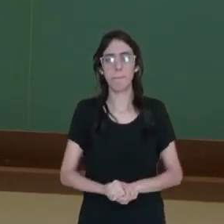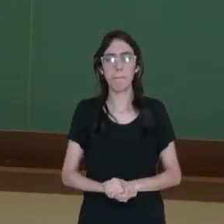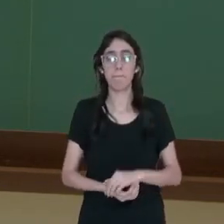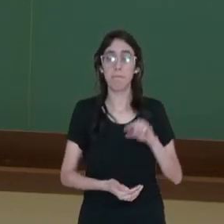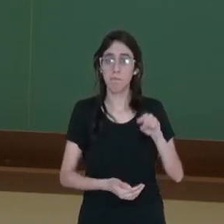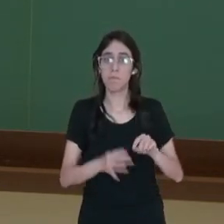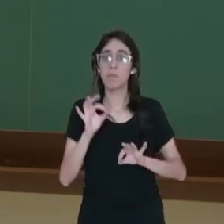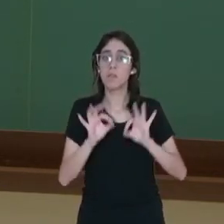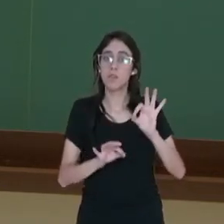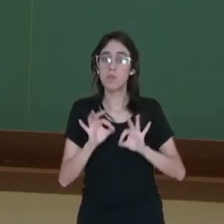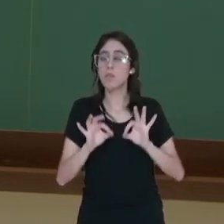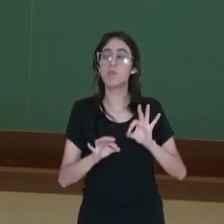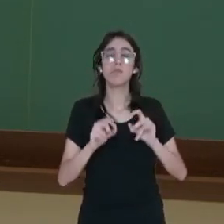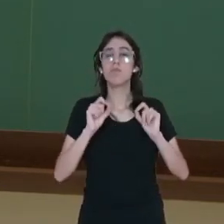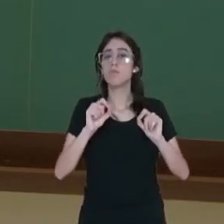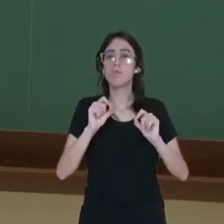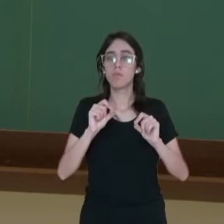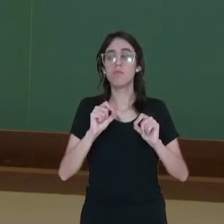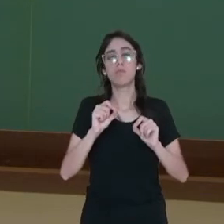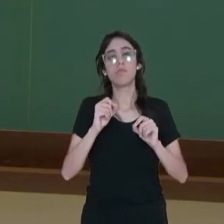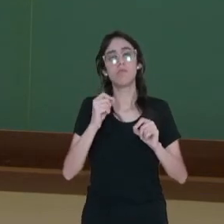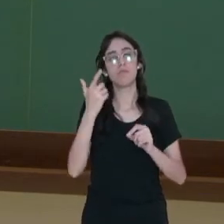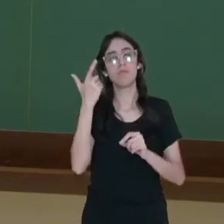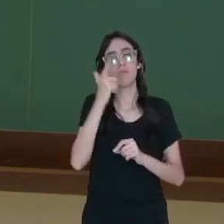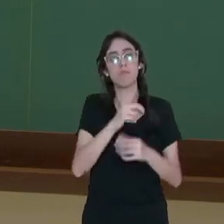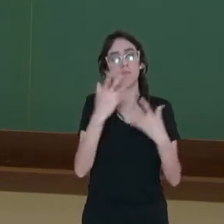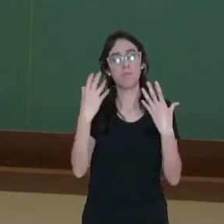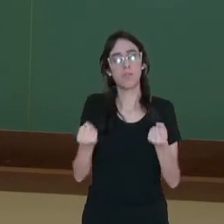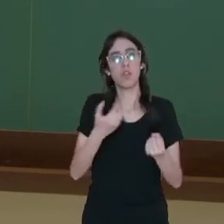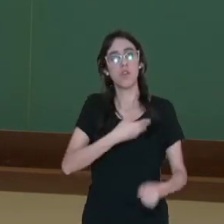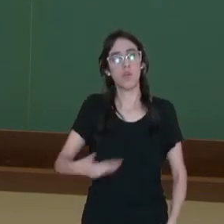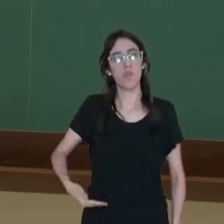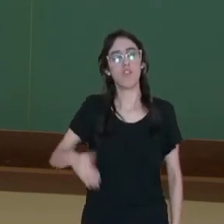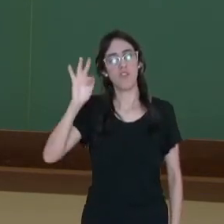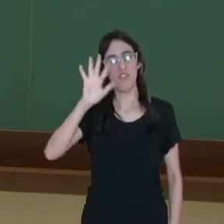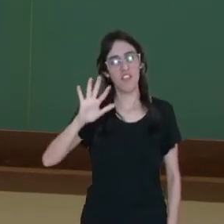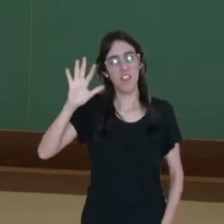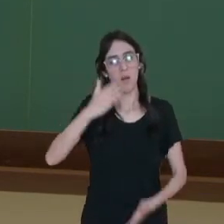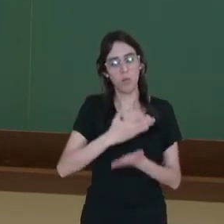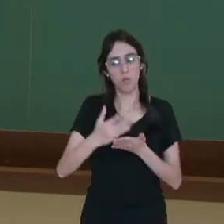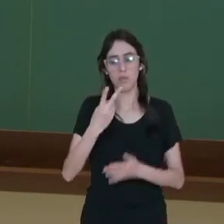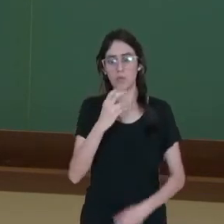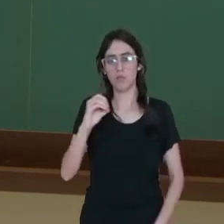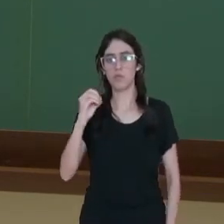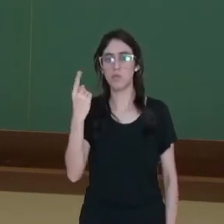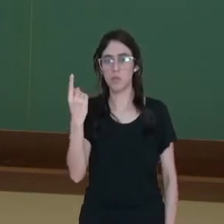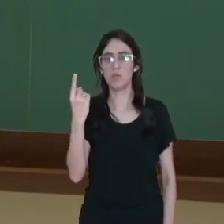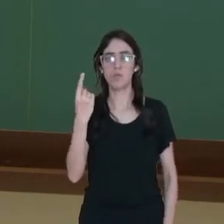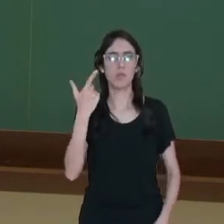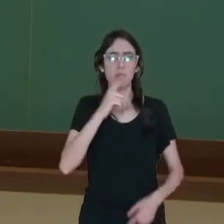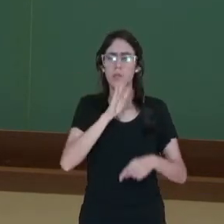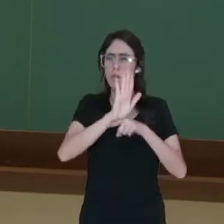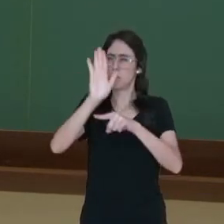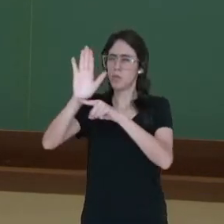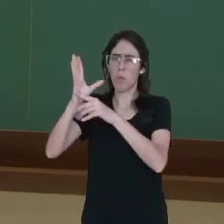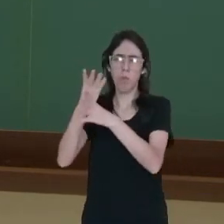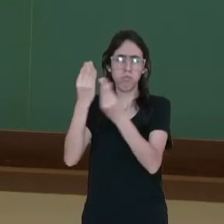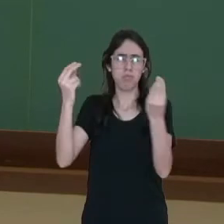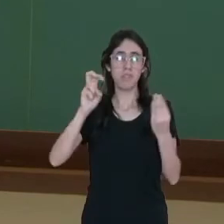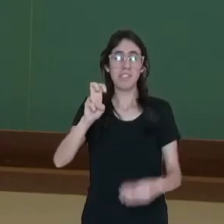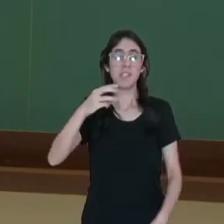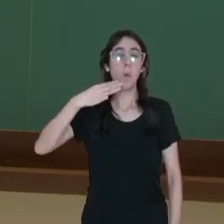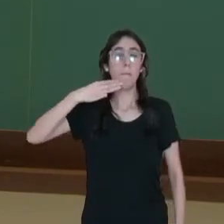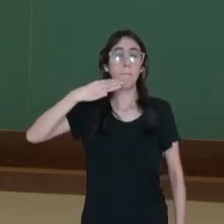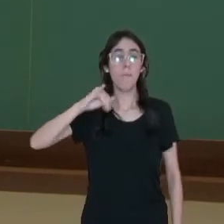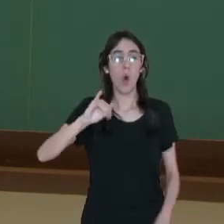programa foi adotado pelo governo federal em 2001 e logo inicialmente já atendeu mais de 5 milhões de